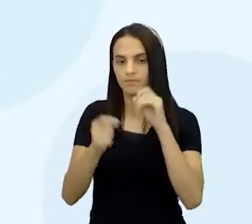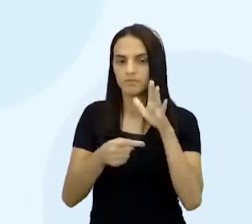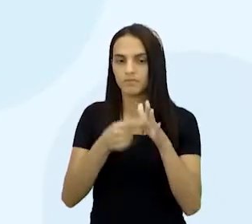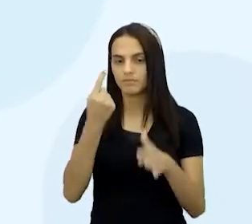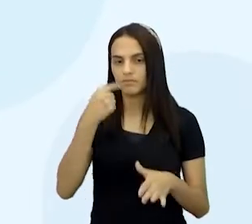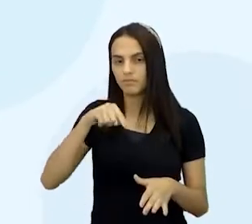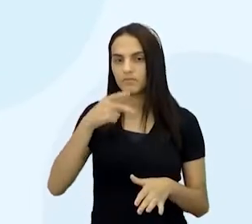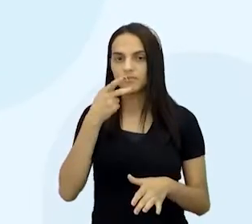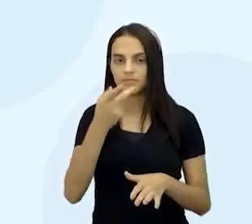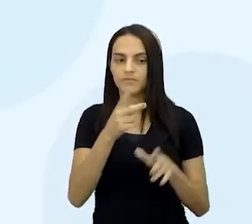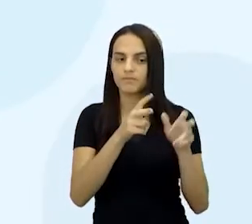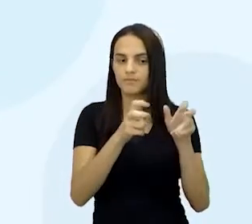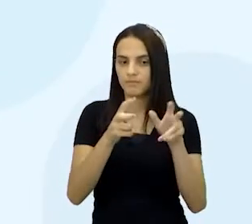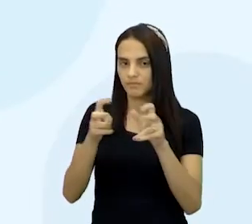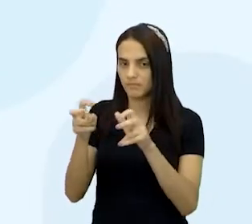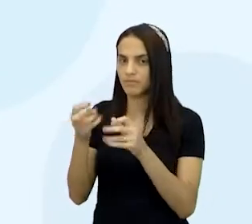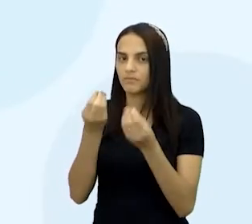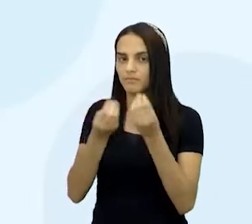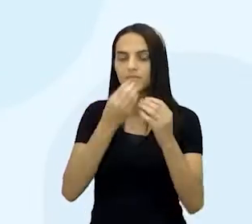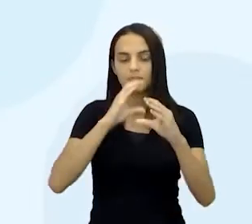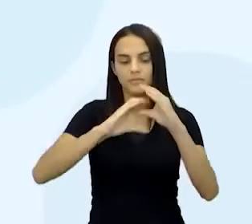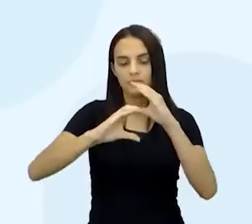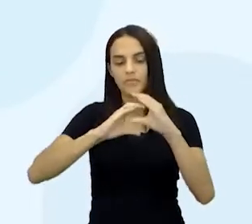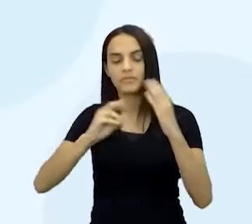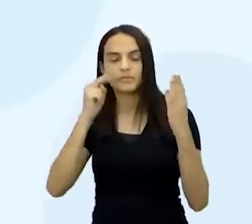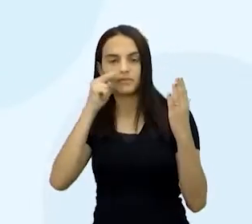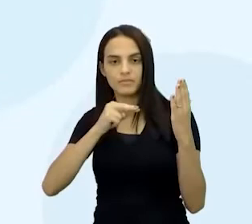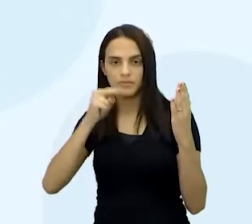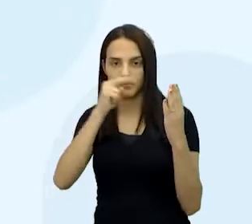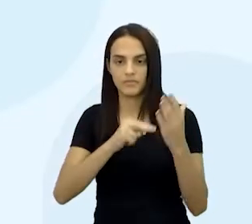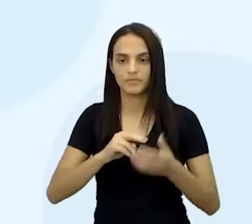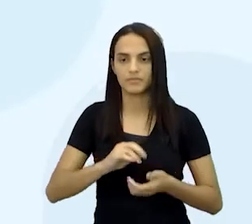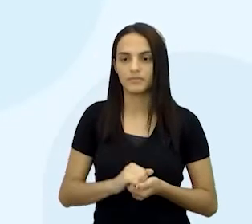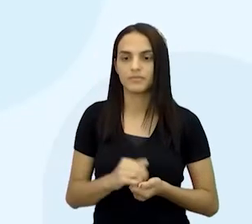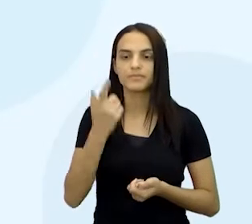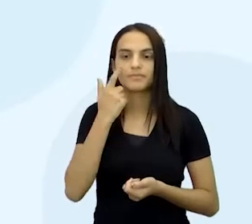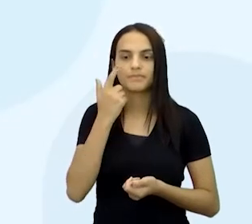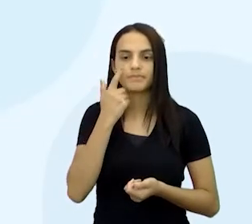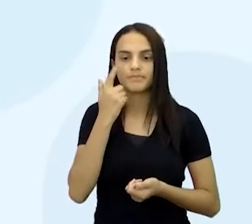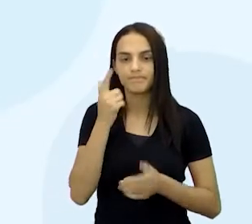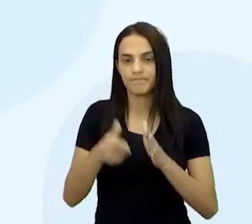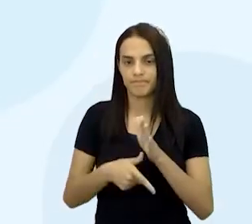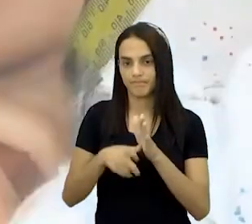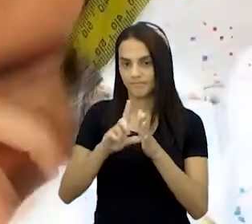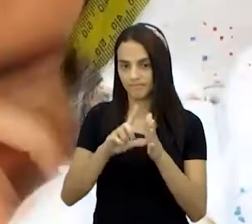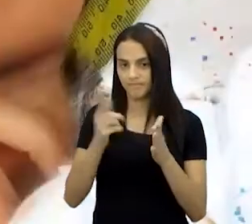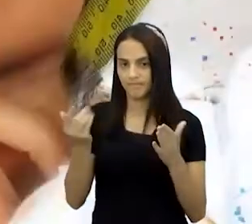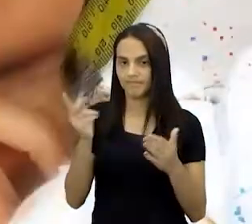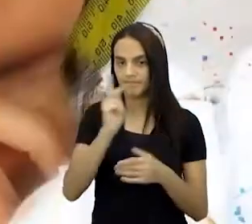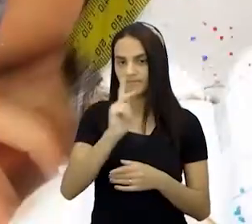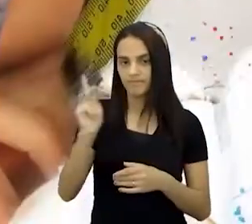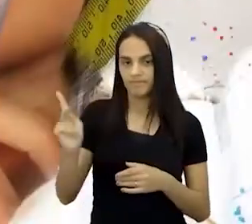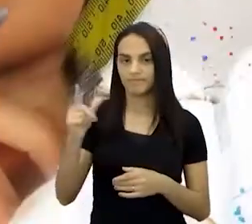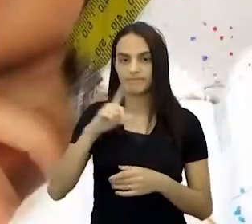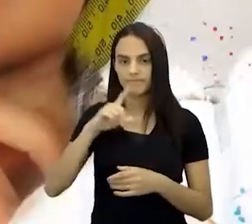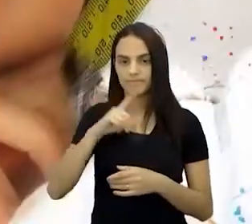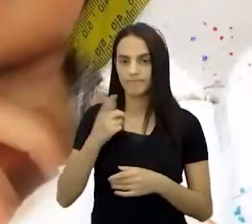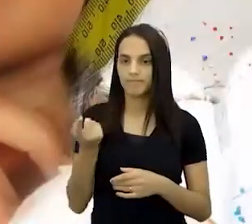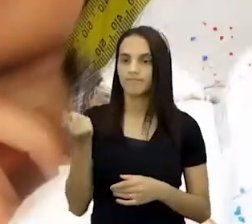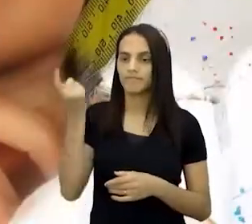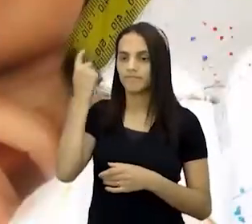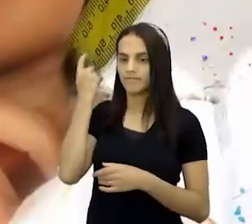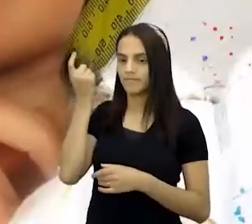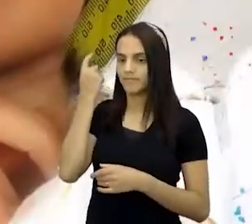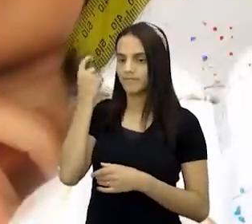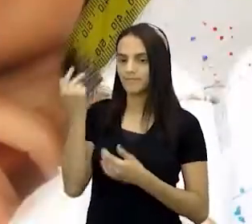da análise, né, sobre a comunicação visual. Então, olha só, voltando aqui para o Pro, a gente tem no fundo, temos uma imagem